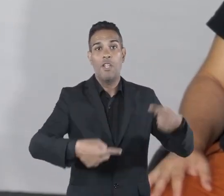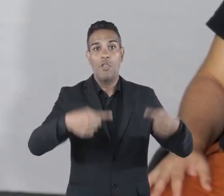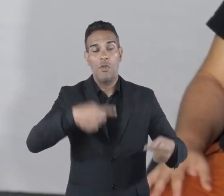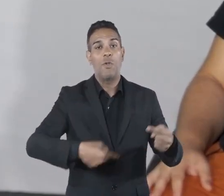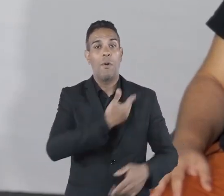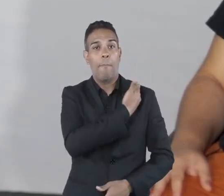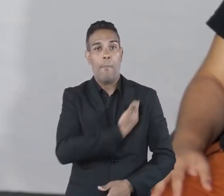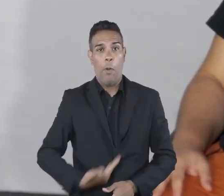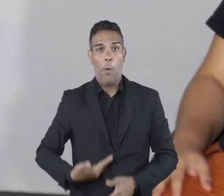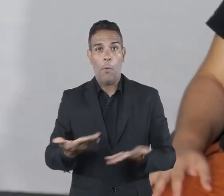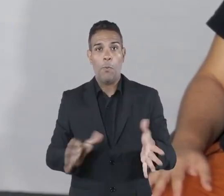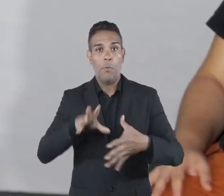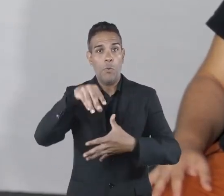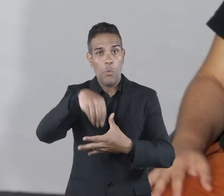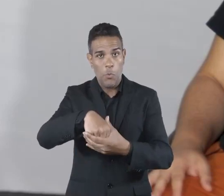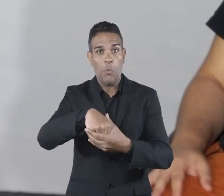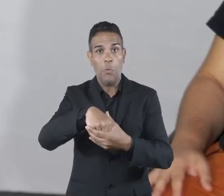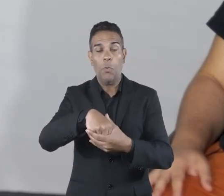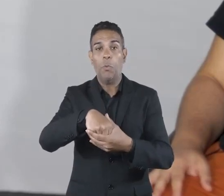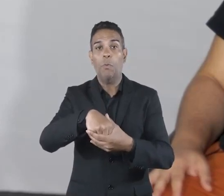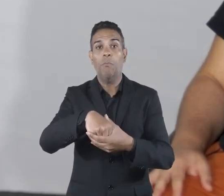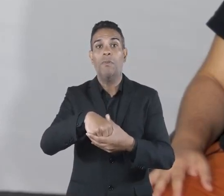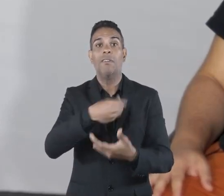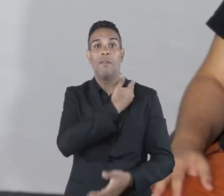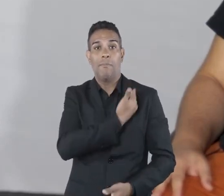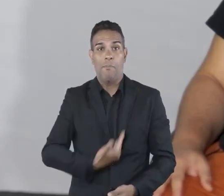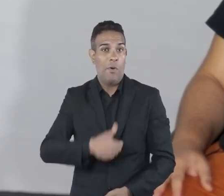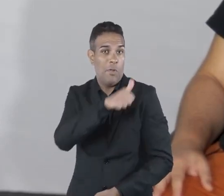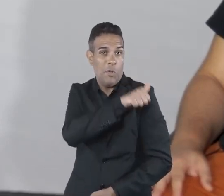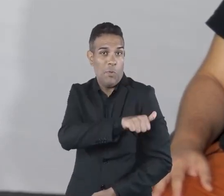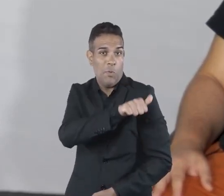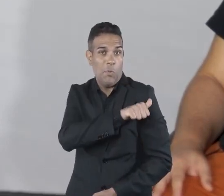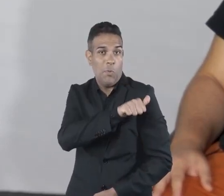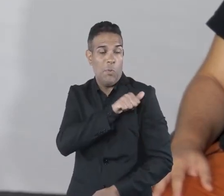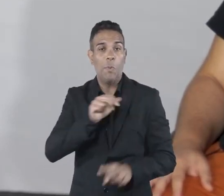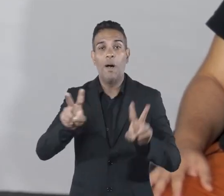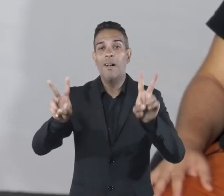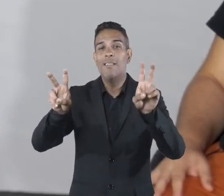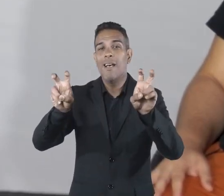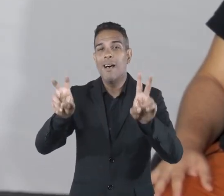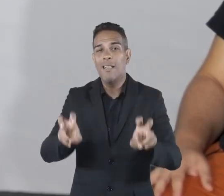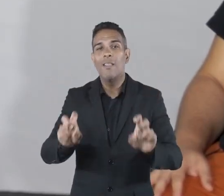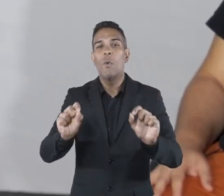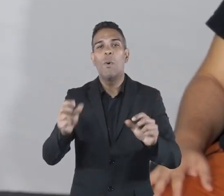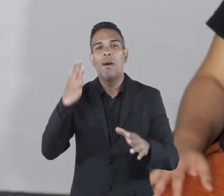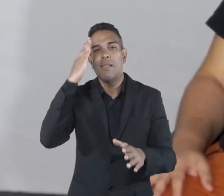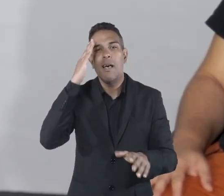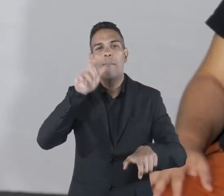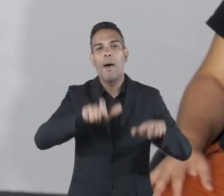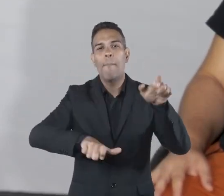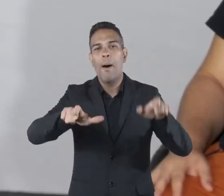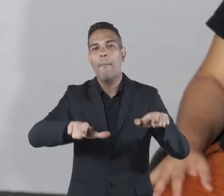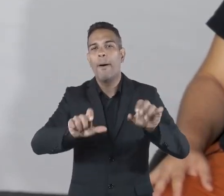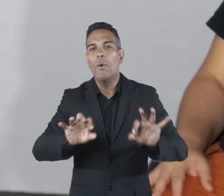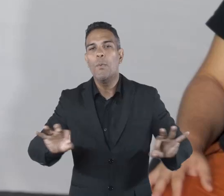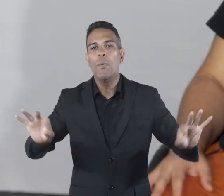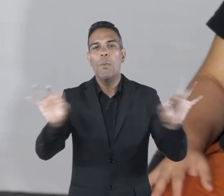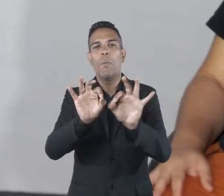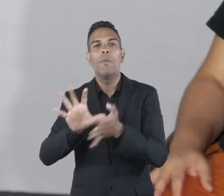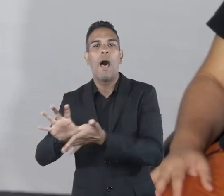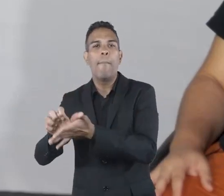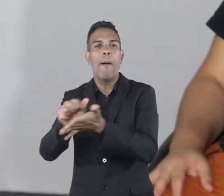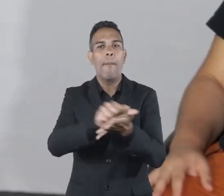estado do Rio tem um comitê, é COMPAM é o Comitê Municipal do Rio, que se trata pela migração, refúgio,